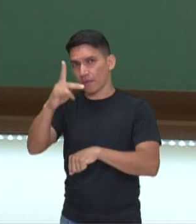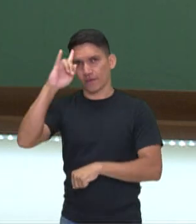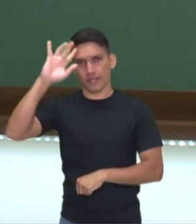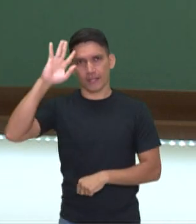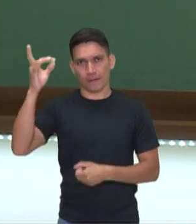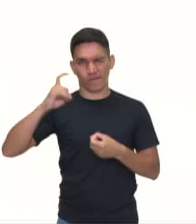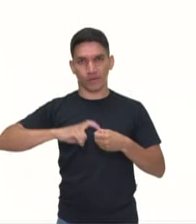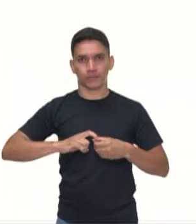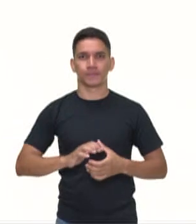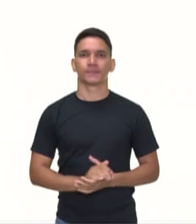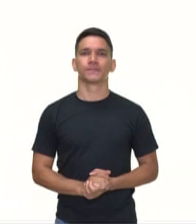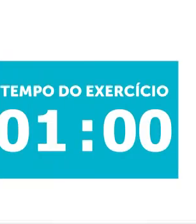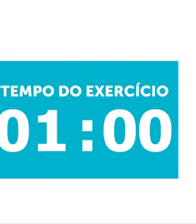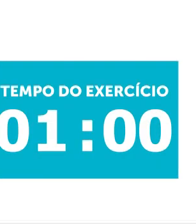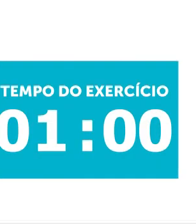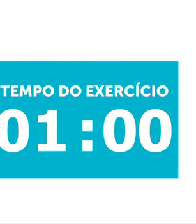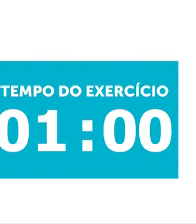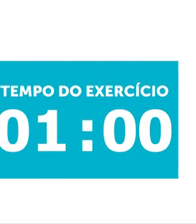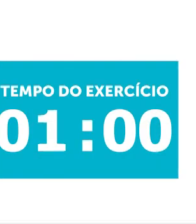já volta.